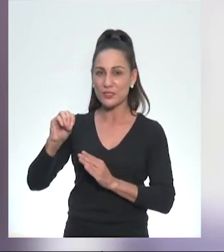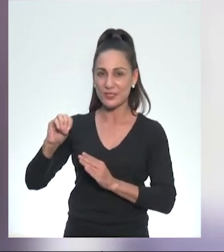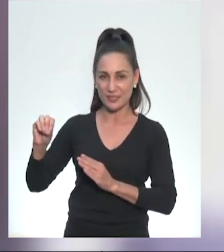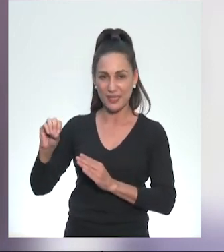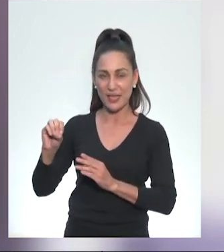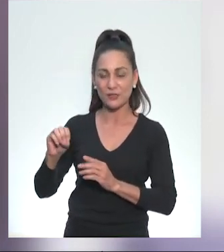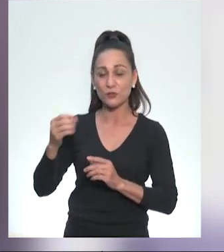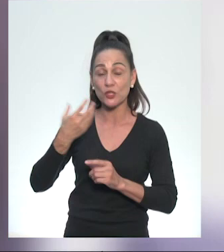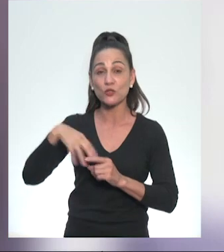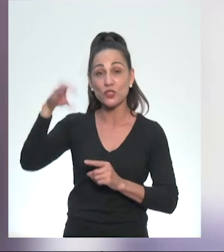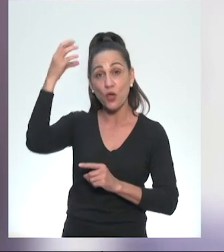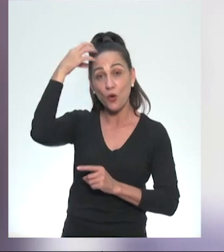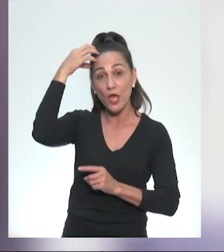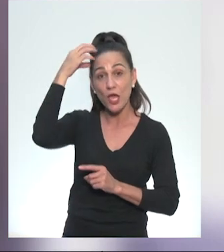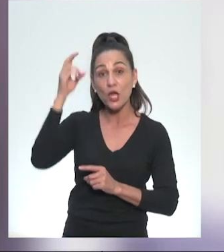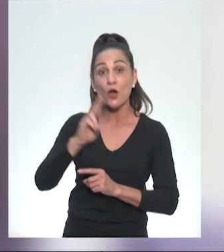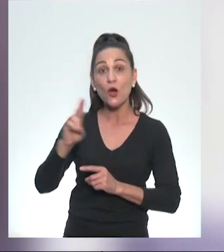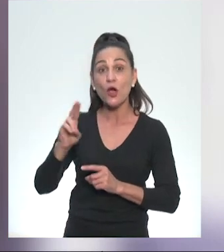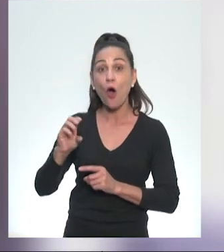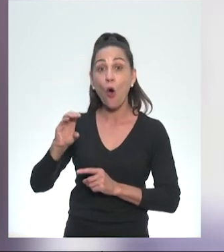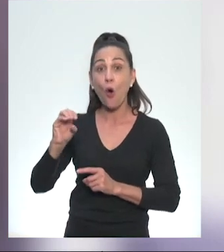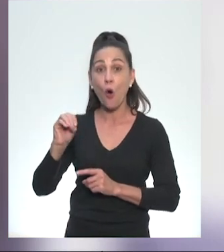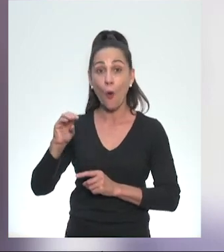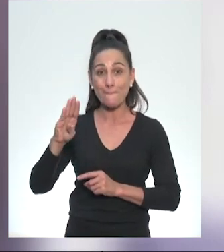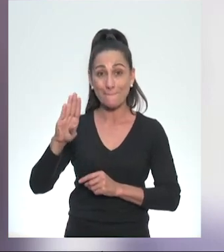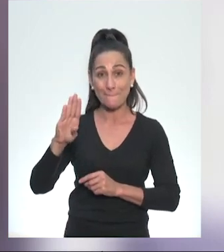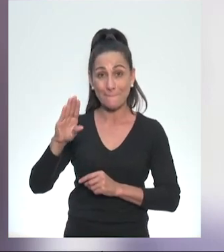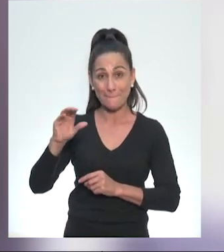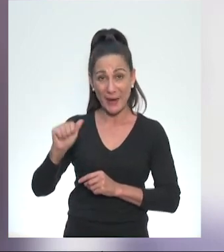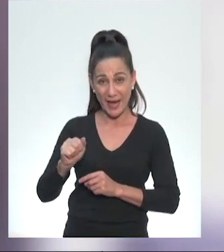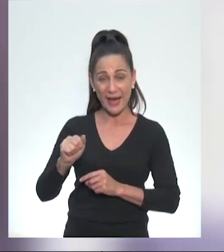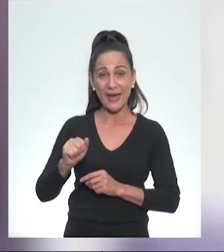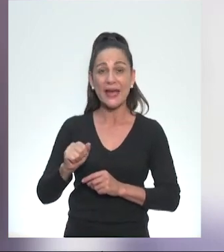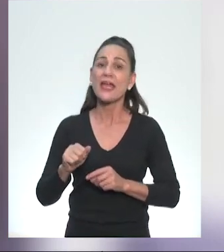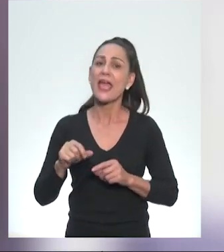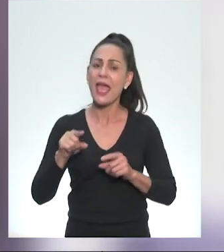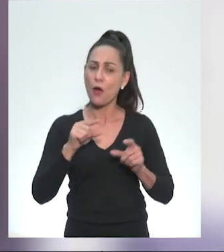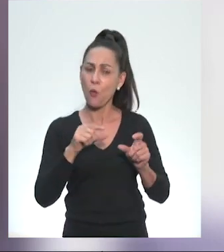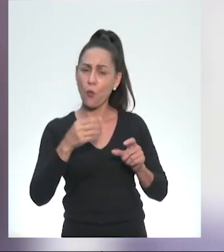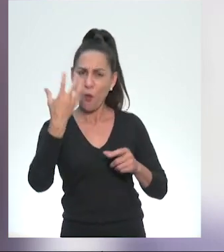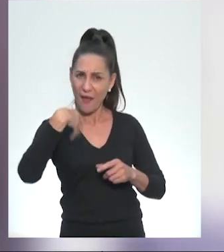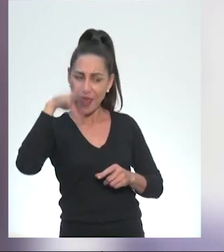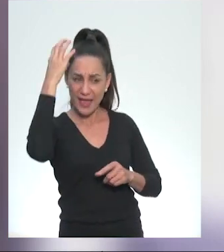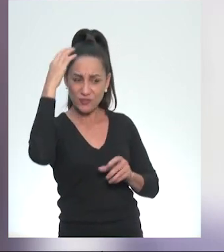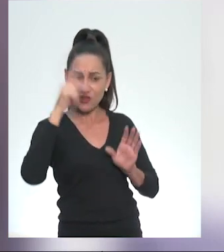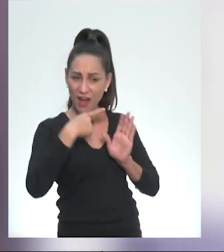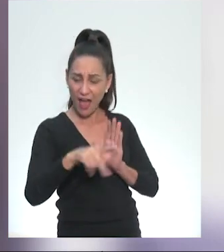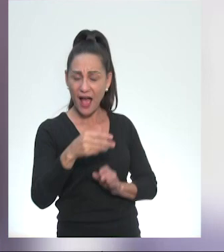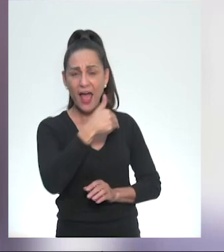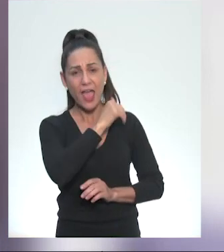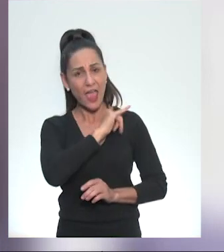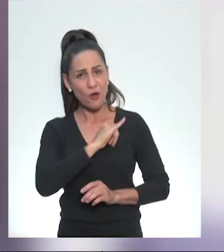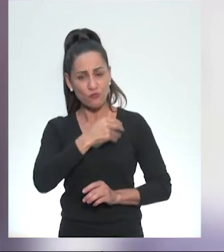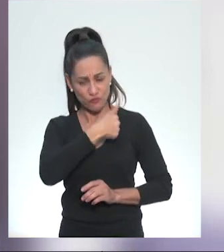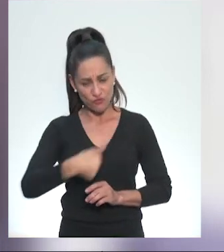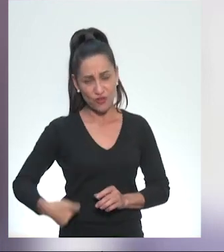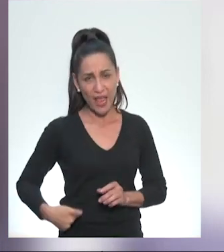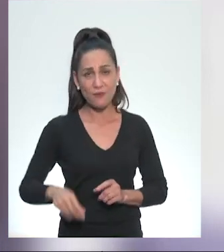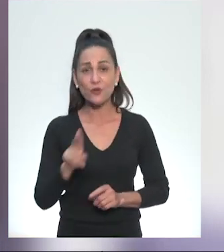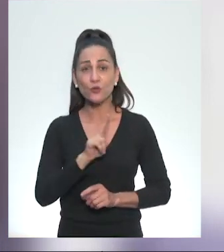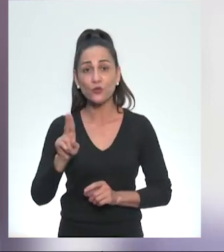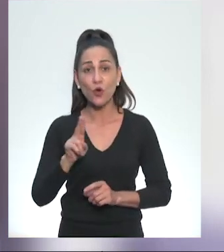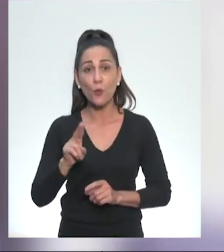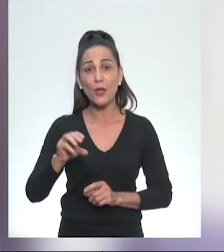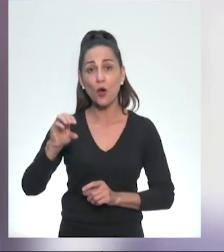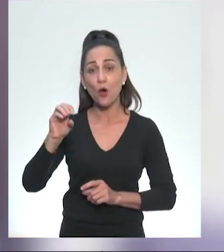eles recebiam a denominação de Oba. Então, em vez de virar e falar assim, ai, é o rei de lá, é o chefe de estado, o nome correto